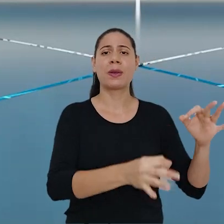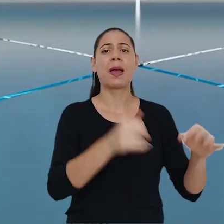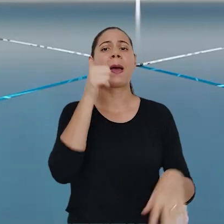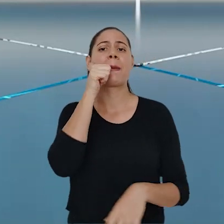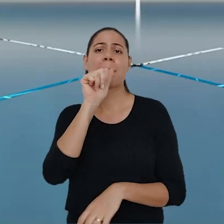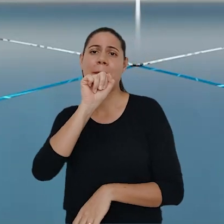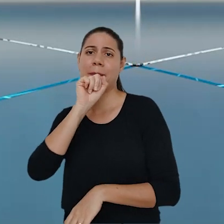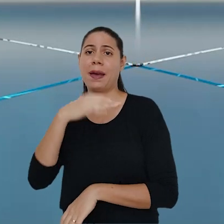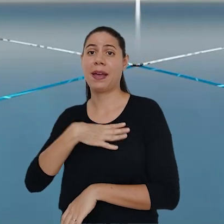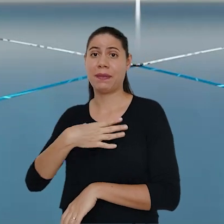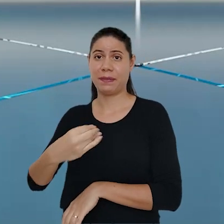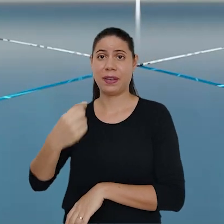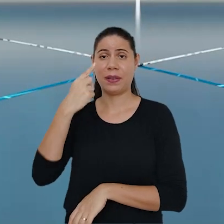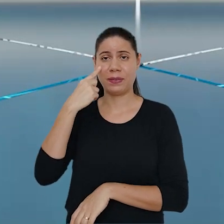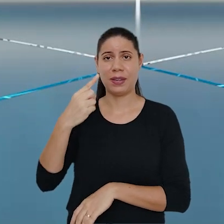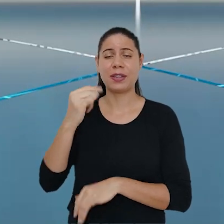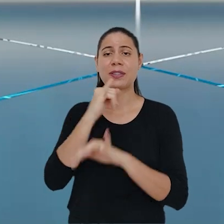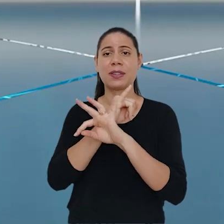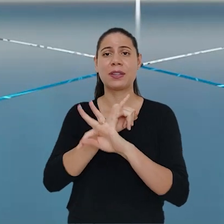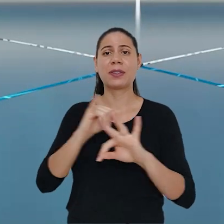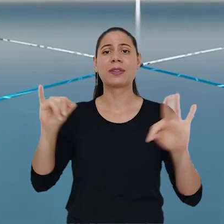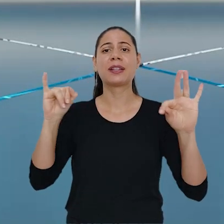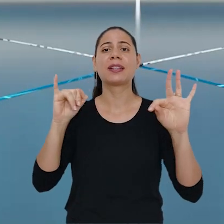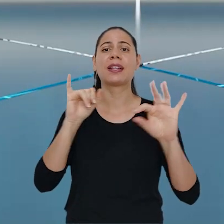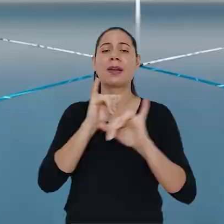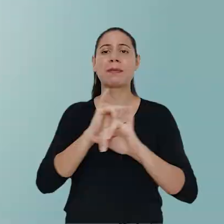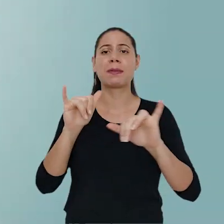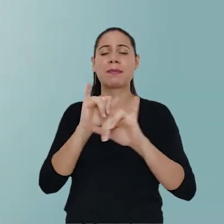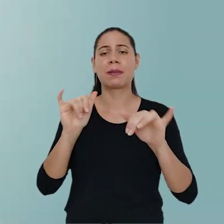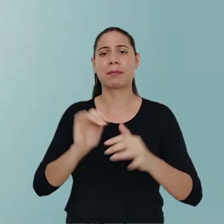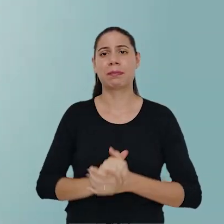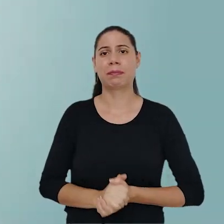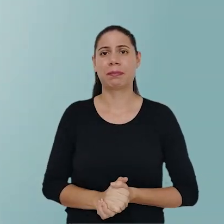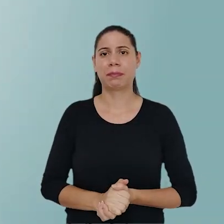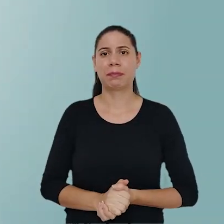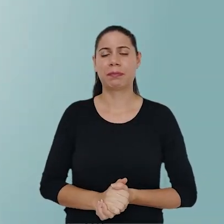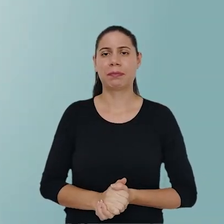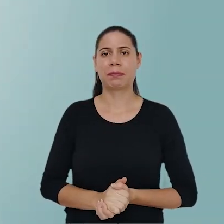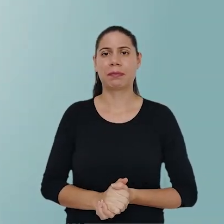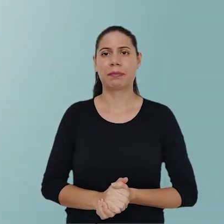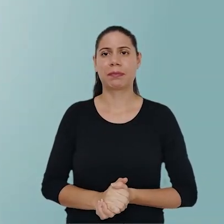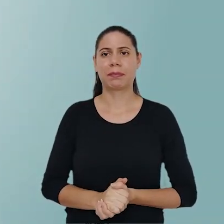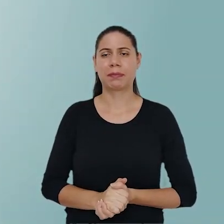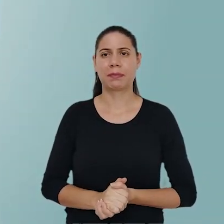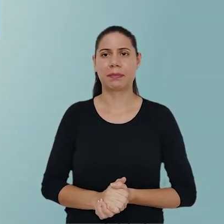filhos. Confira no IT Notícias com Ana Paula Souza.